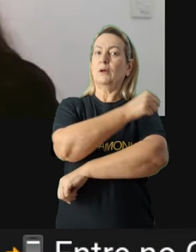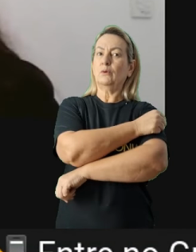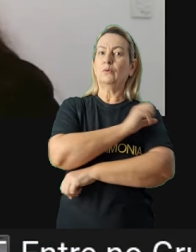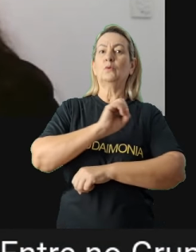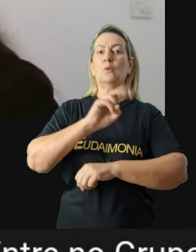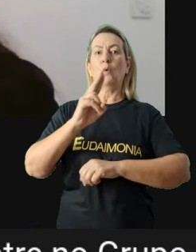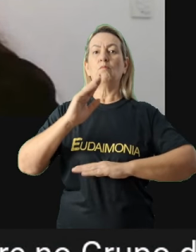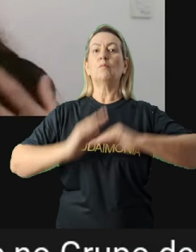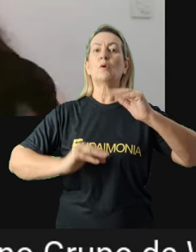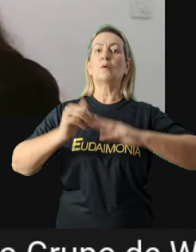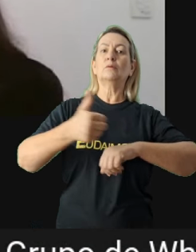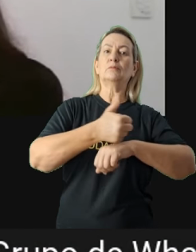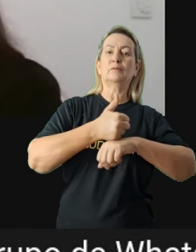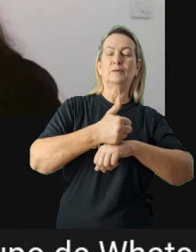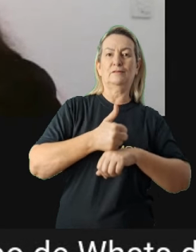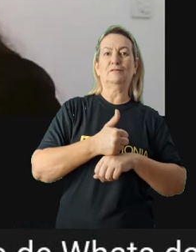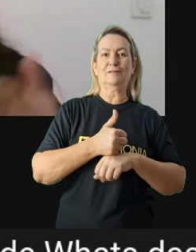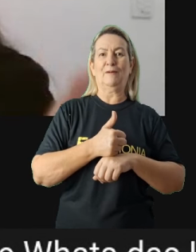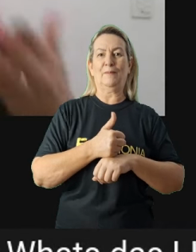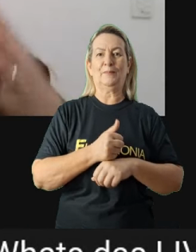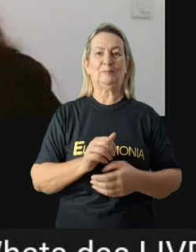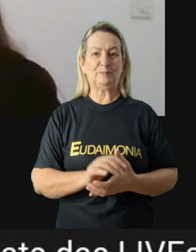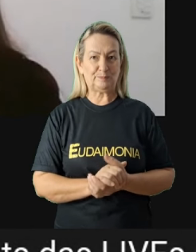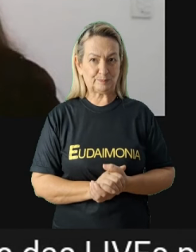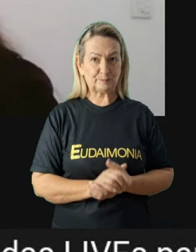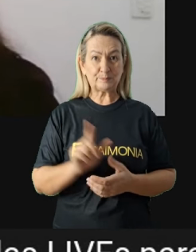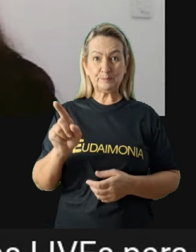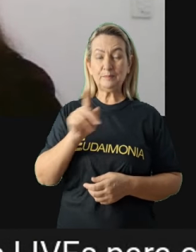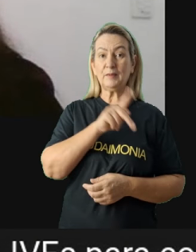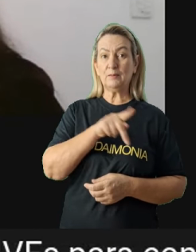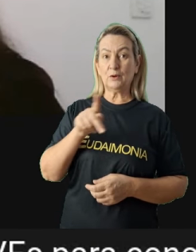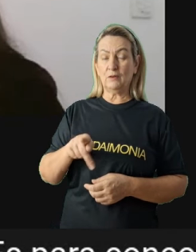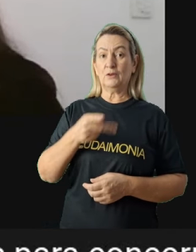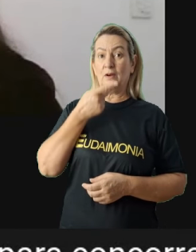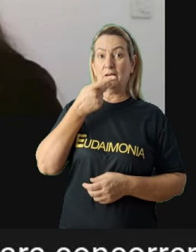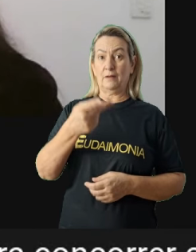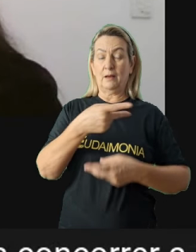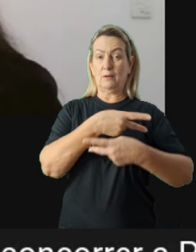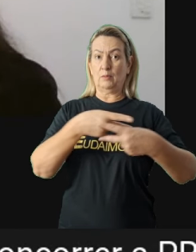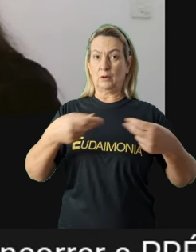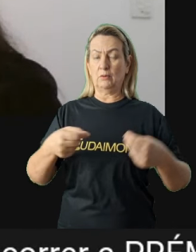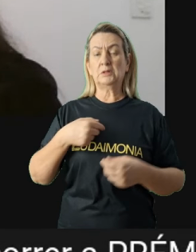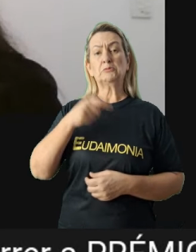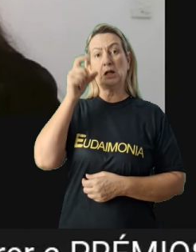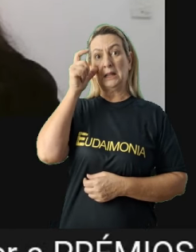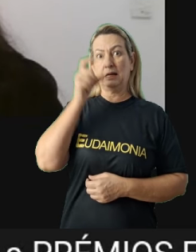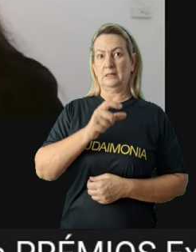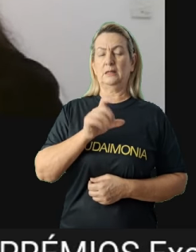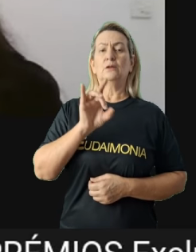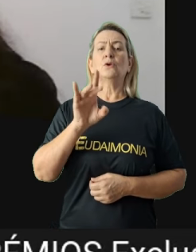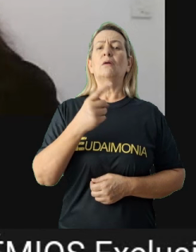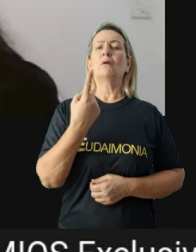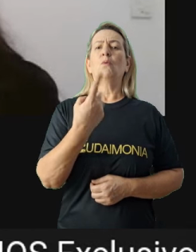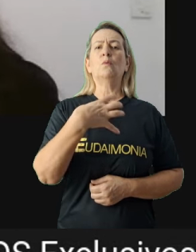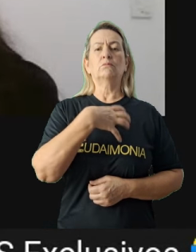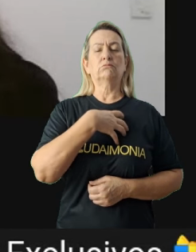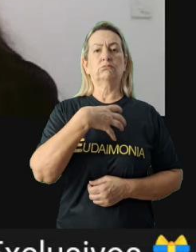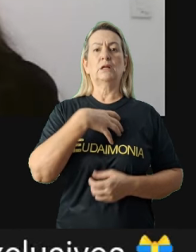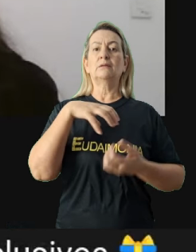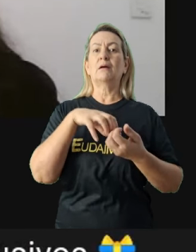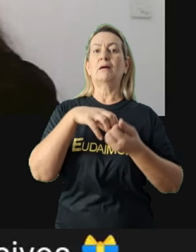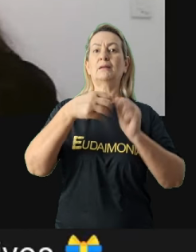esse aluno, né, ou esse futuro profissional de mercado, a utilizar também dessa forma. A Rosinda, ela coloca uma situação que é muito interessante,